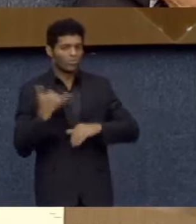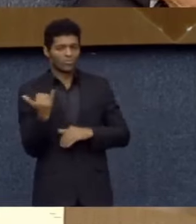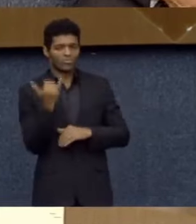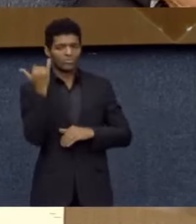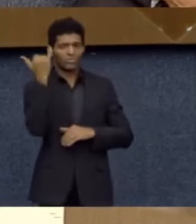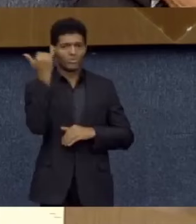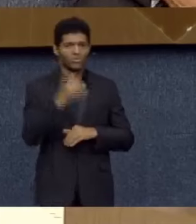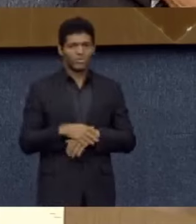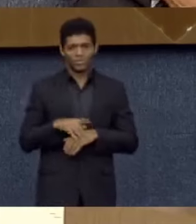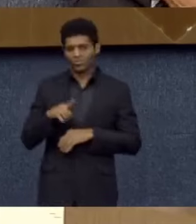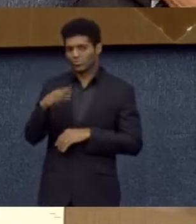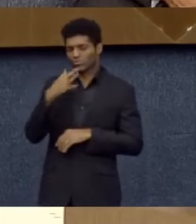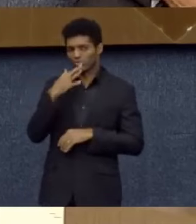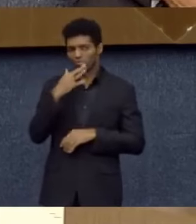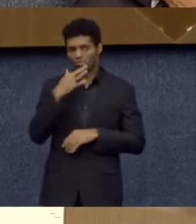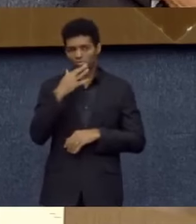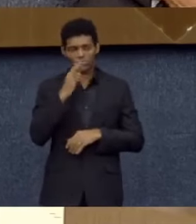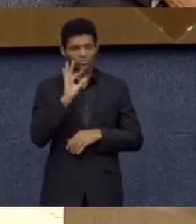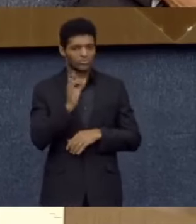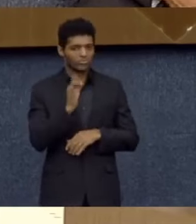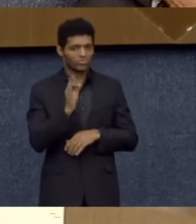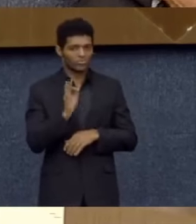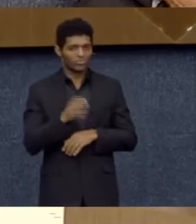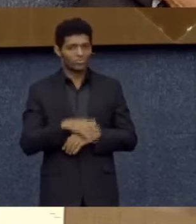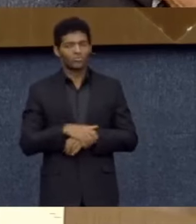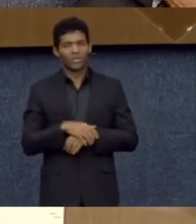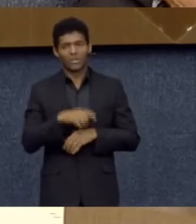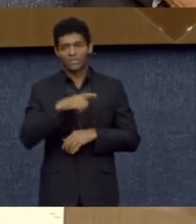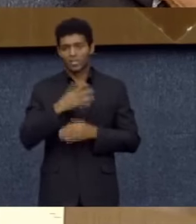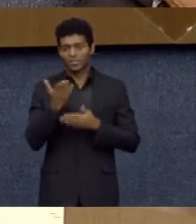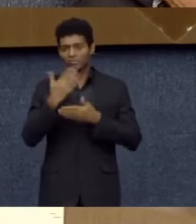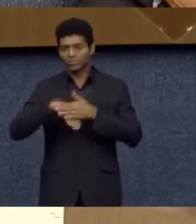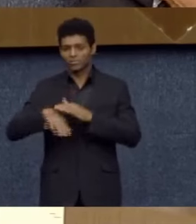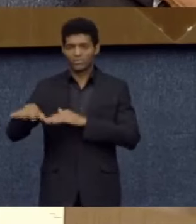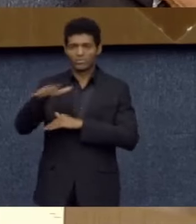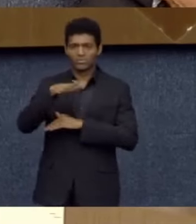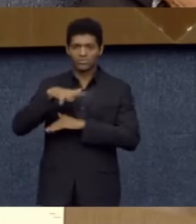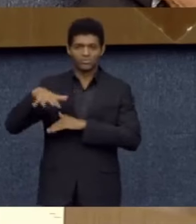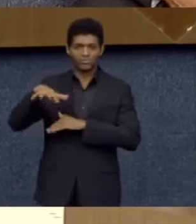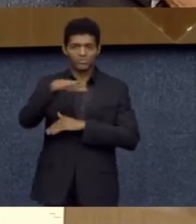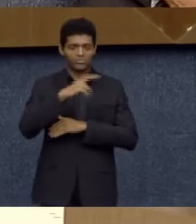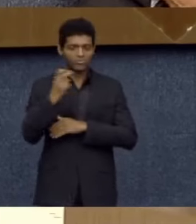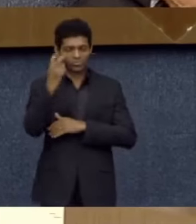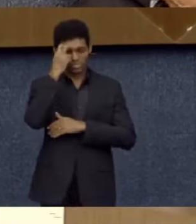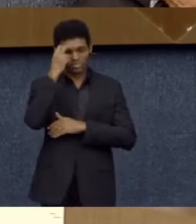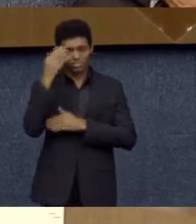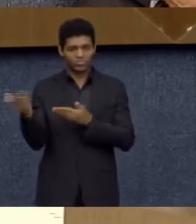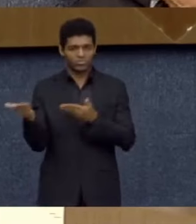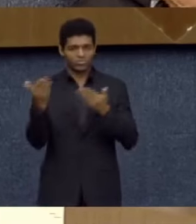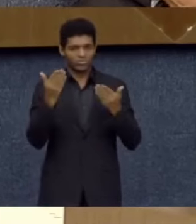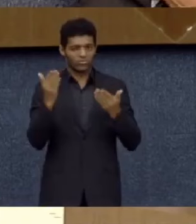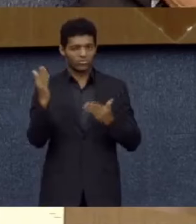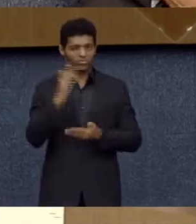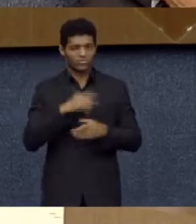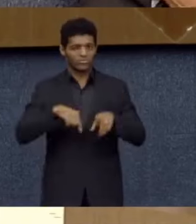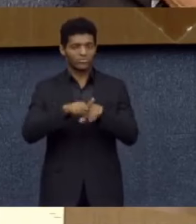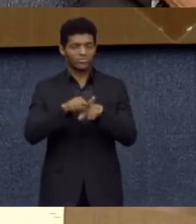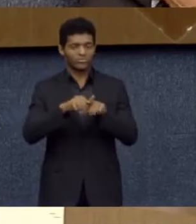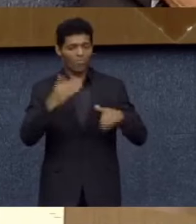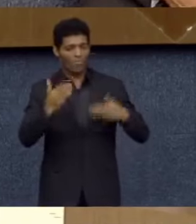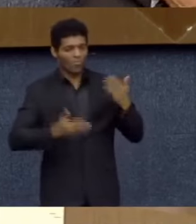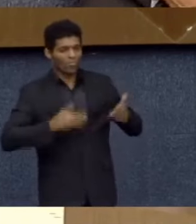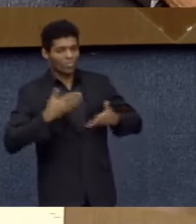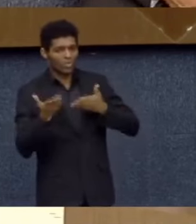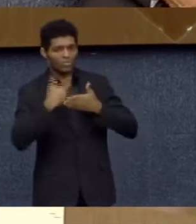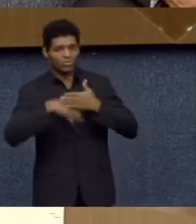conhecem, que movimenta a cena cultural e traz alegria à nossa cidade. Eu pude testemunhar